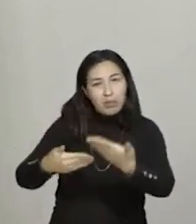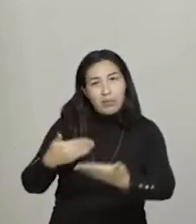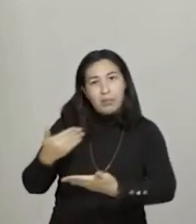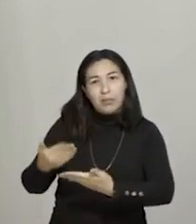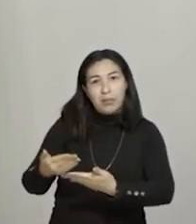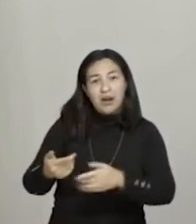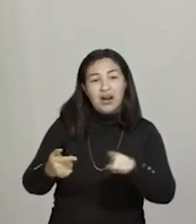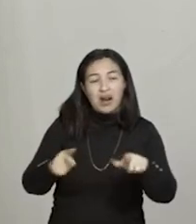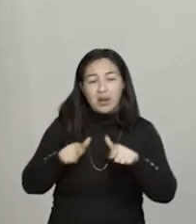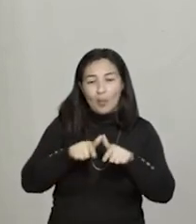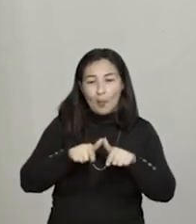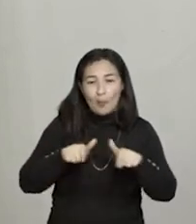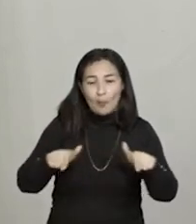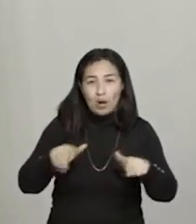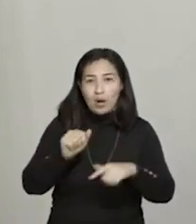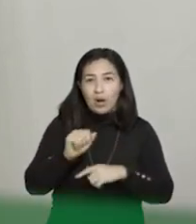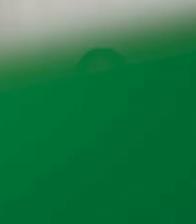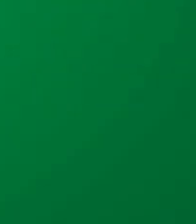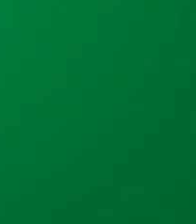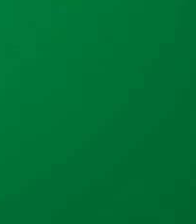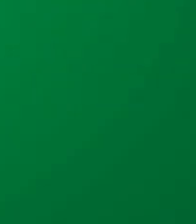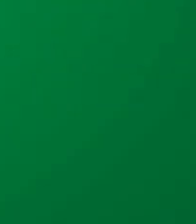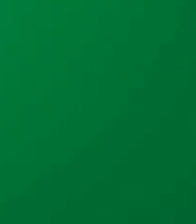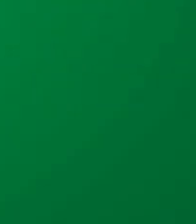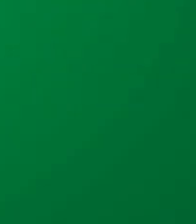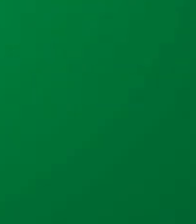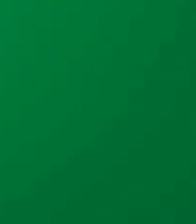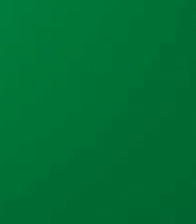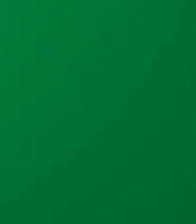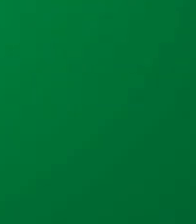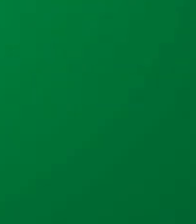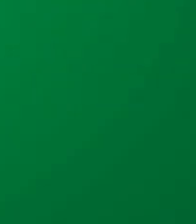assoreamento no Rio Tubarão Voltasse a acontecer